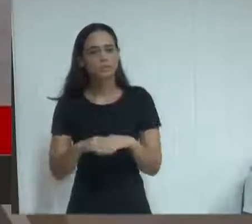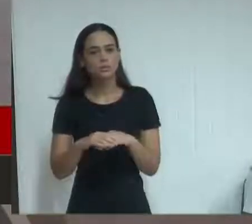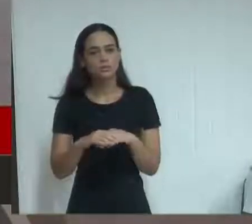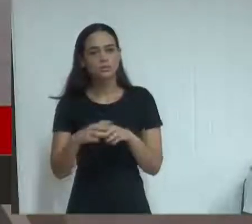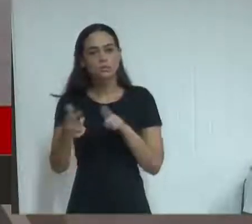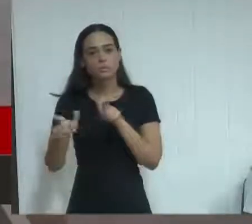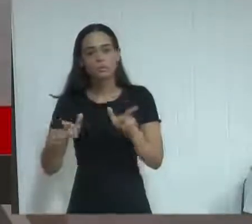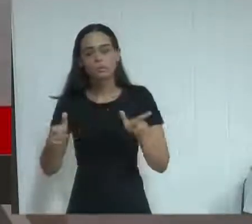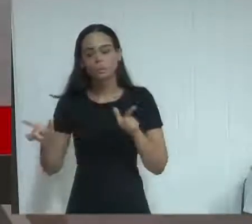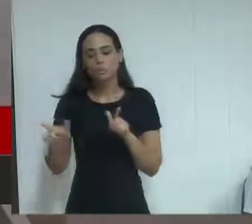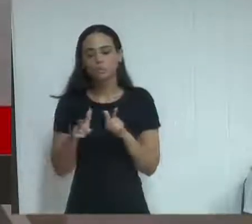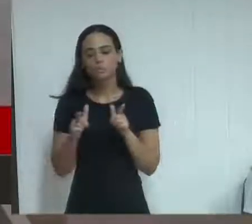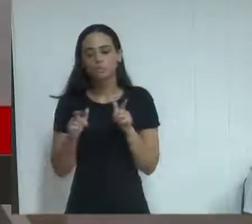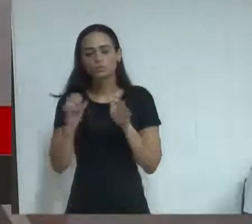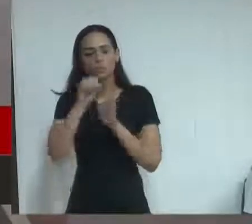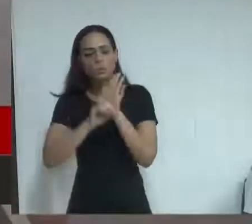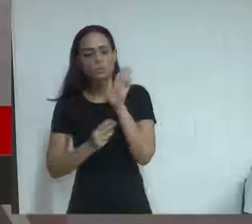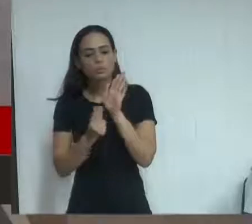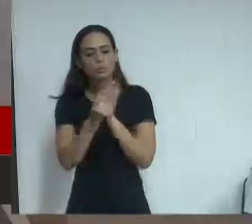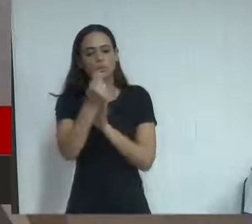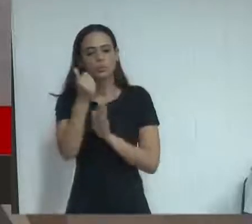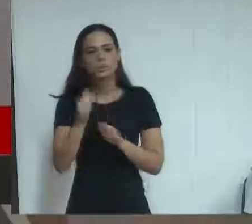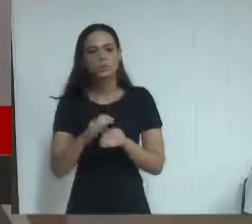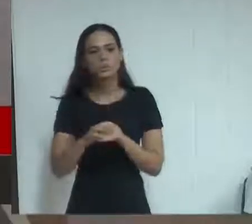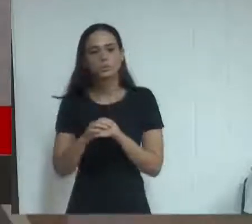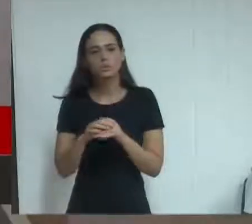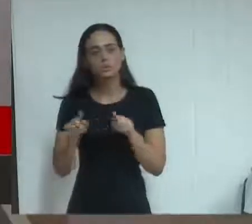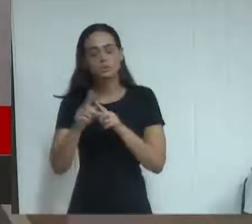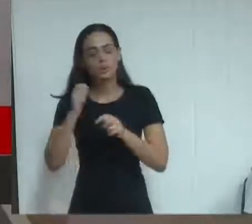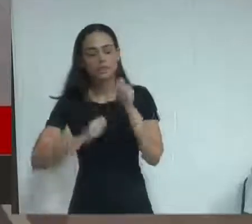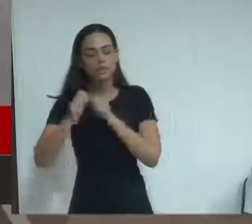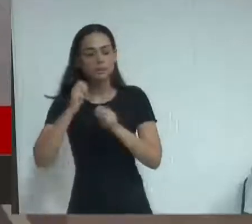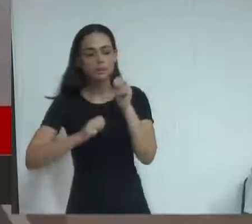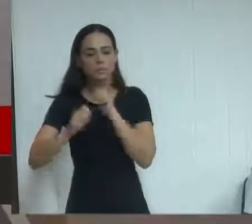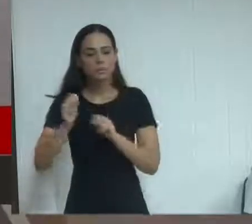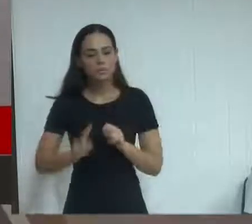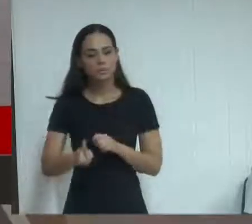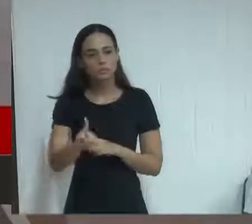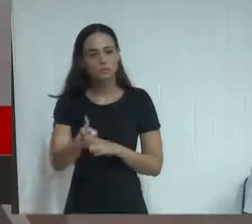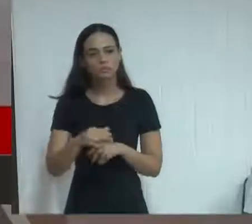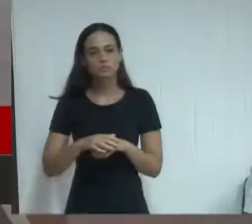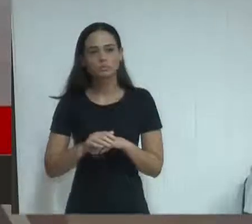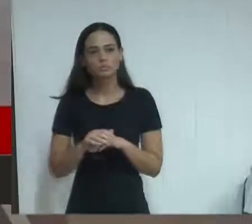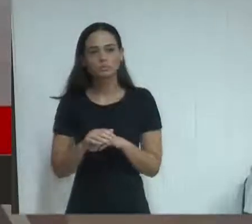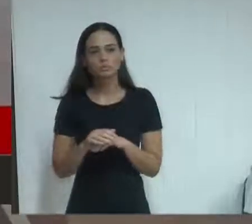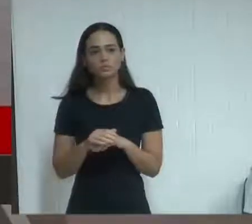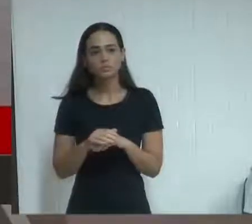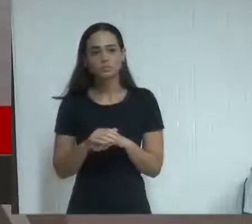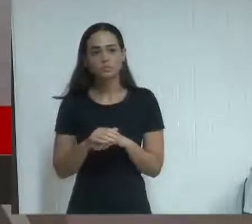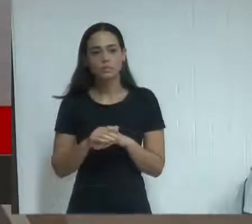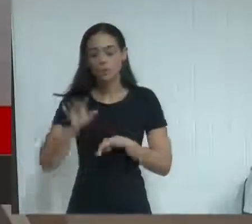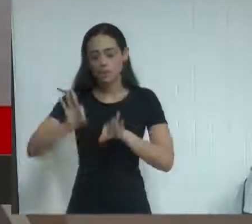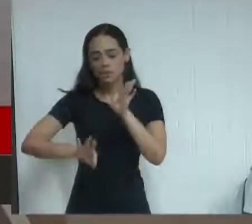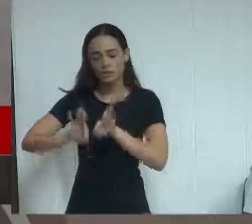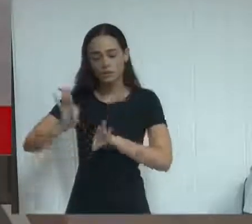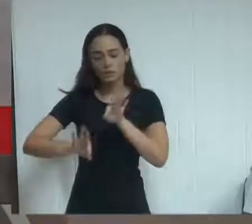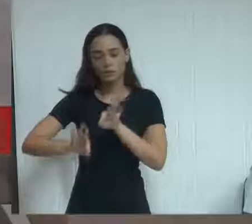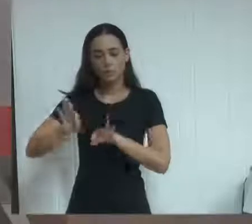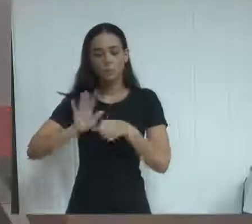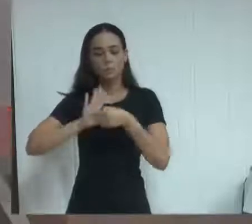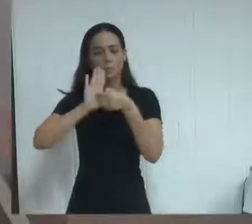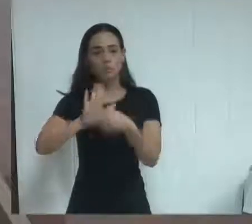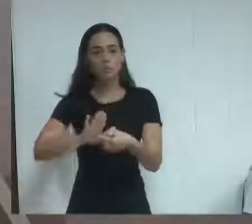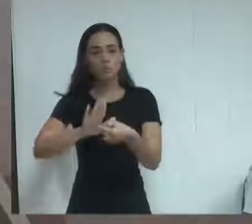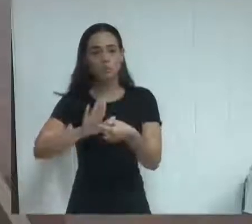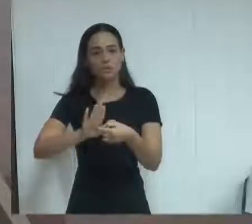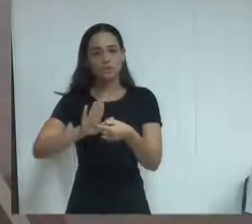adequar o orçamento, isso é fato, inclusive com a economia e trabalhar assim por diante. Este projeto vem proporcionar, seja lá quem for